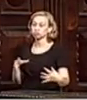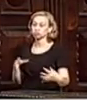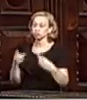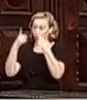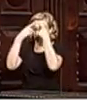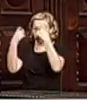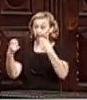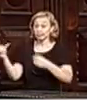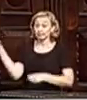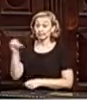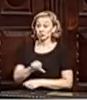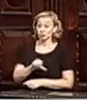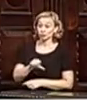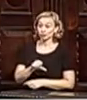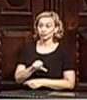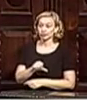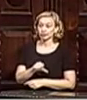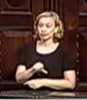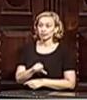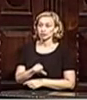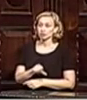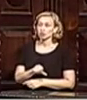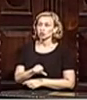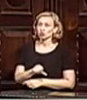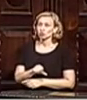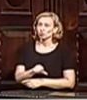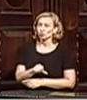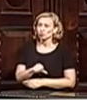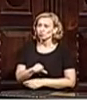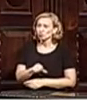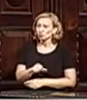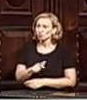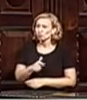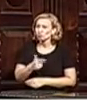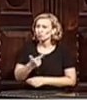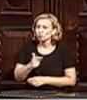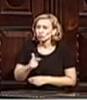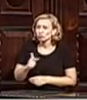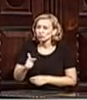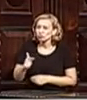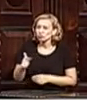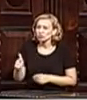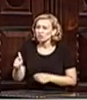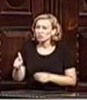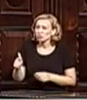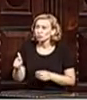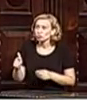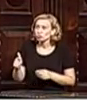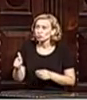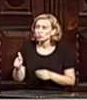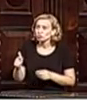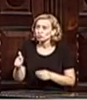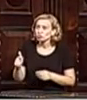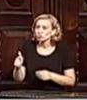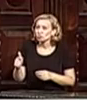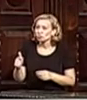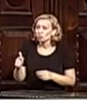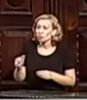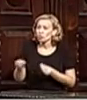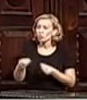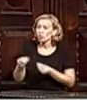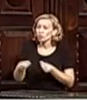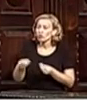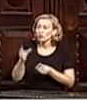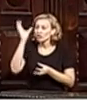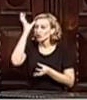pior, sem uma tendência ou sem um horizonte para que haja uma melhora nesse tema.